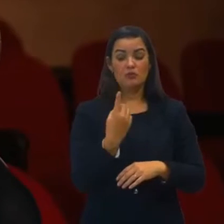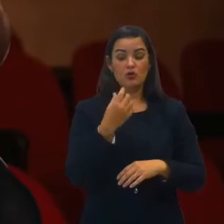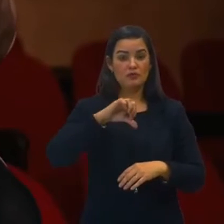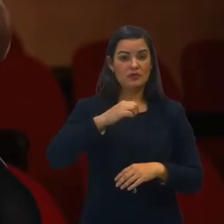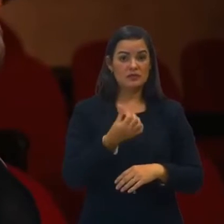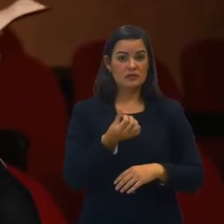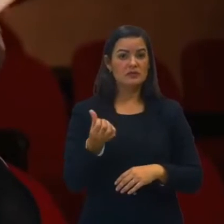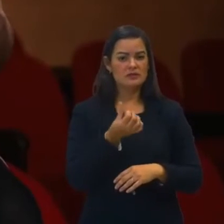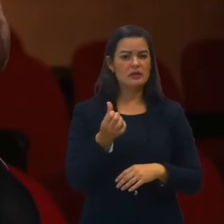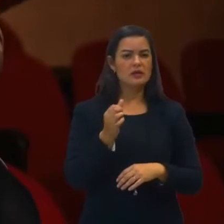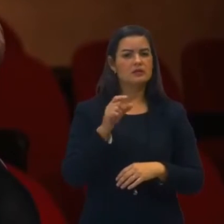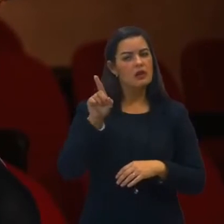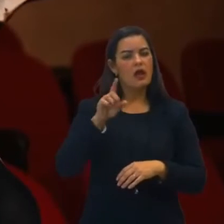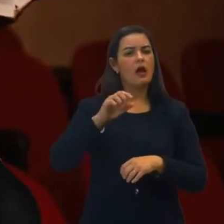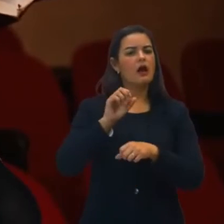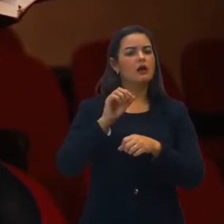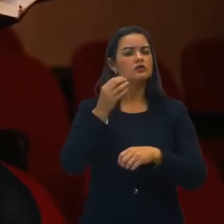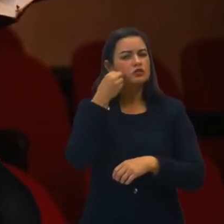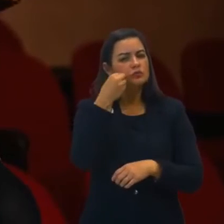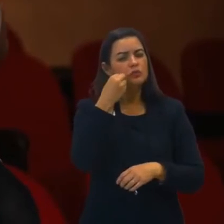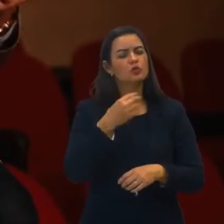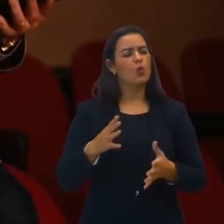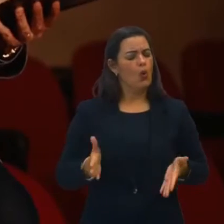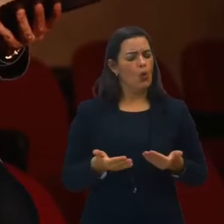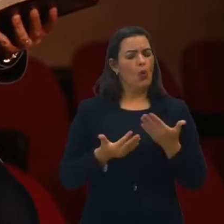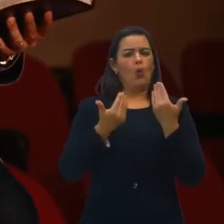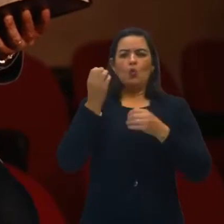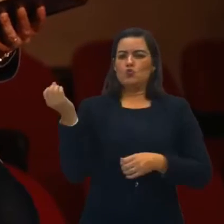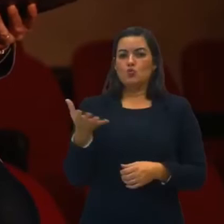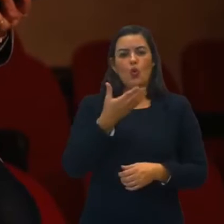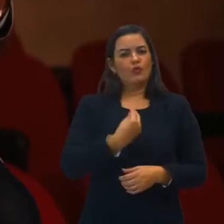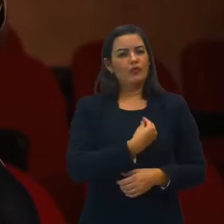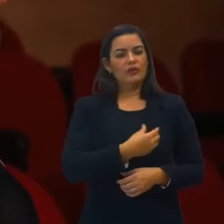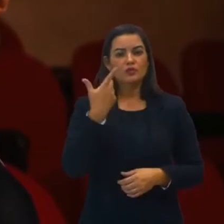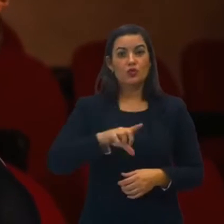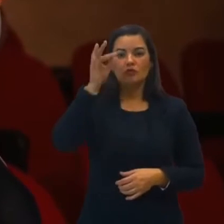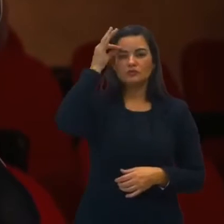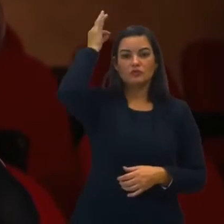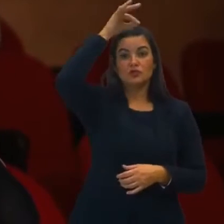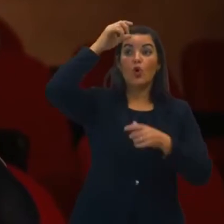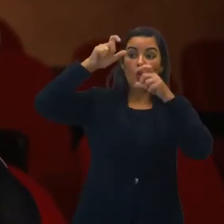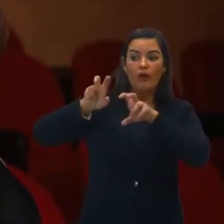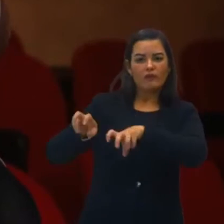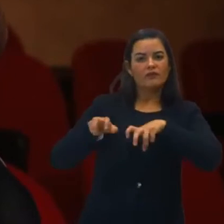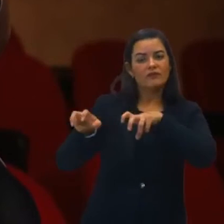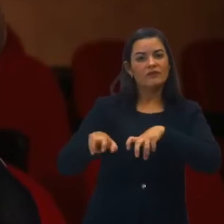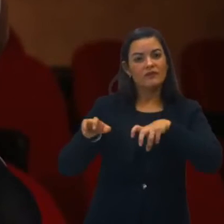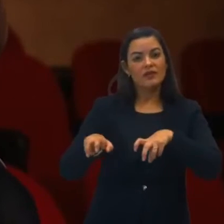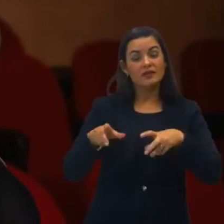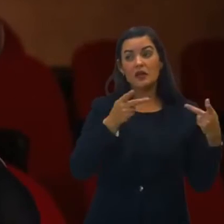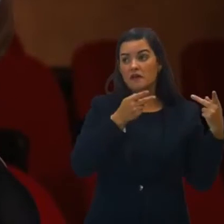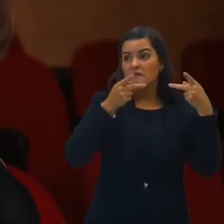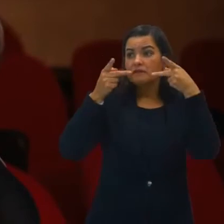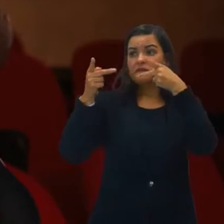eles experimentaram um poderoso reavivamento espiritual. Tive a bênção de ir ali, numa fazenda, visitar um templo para 15